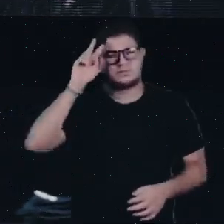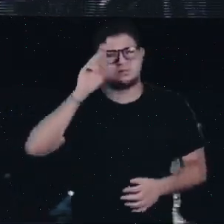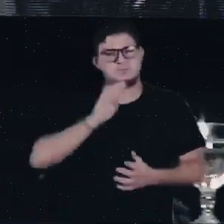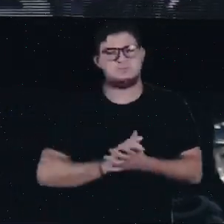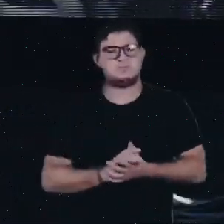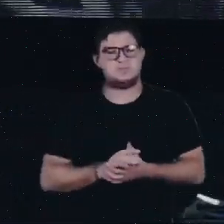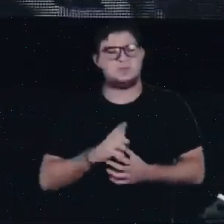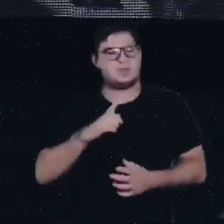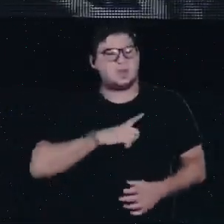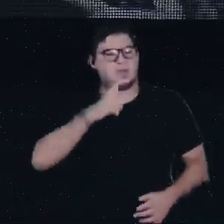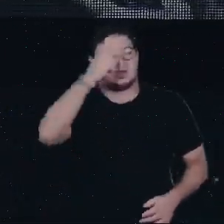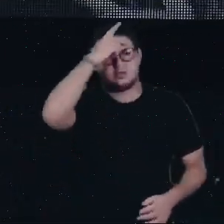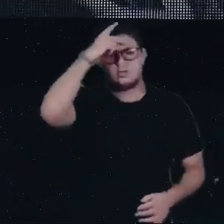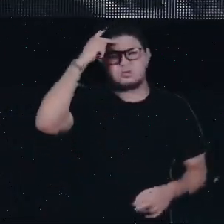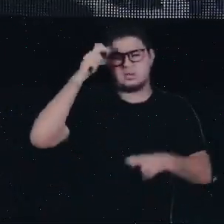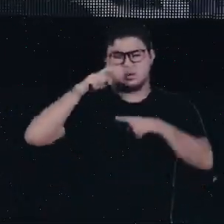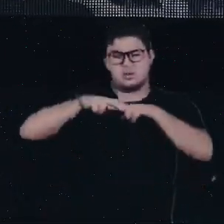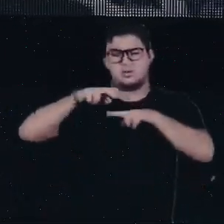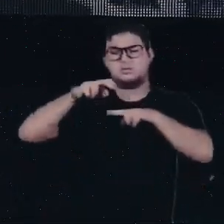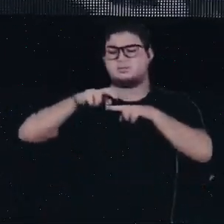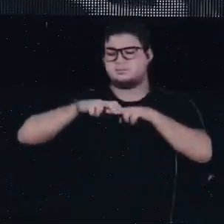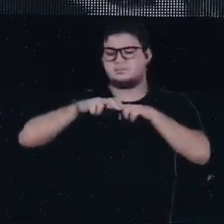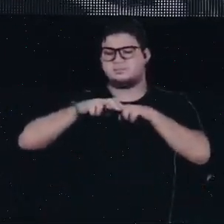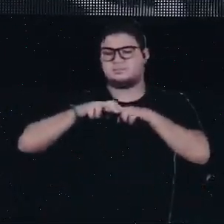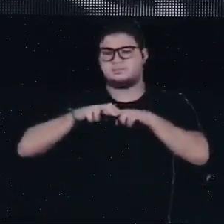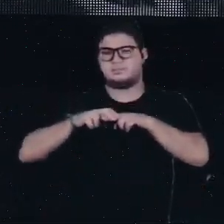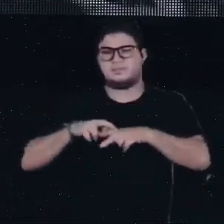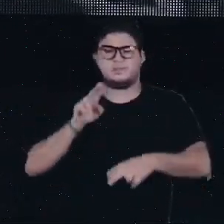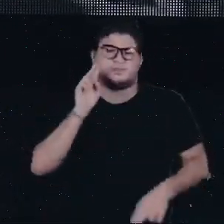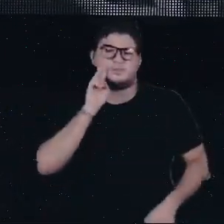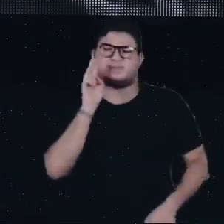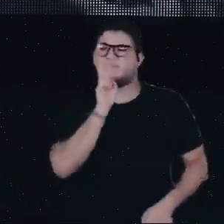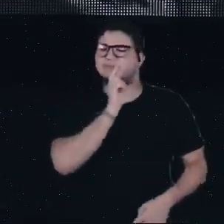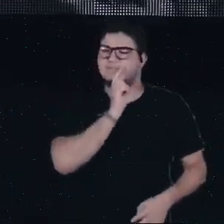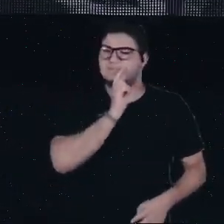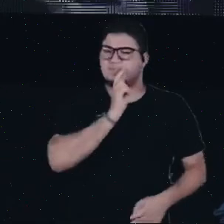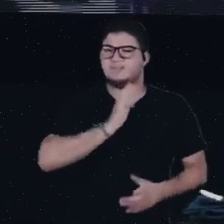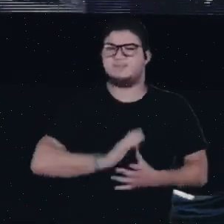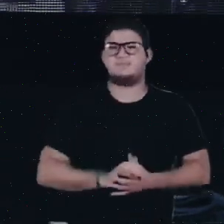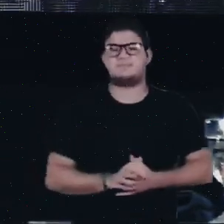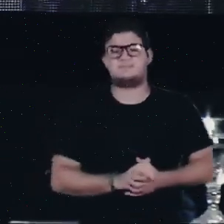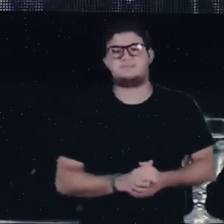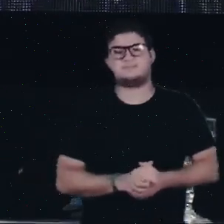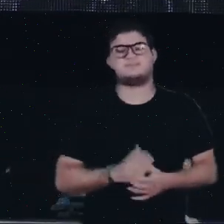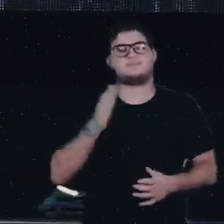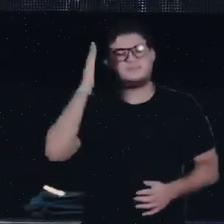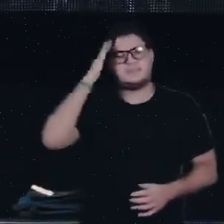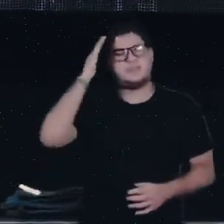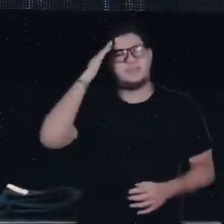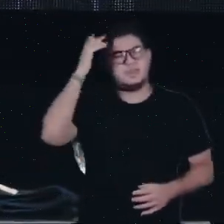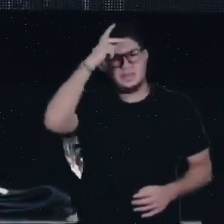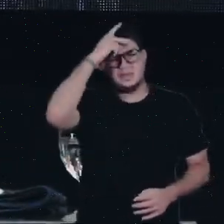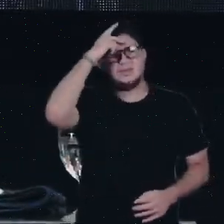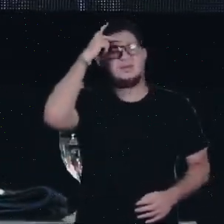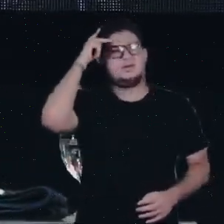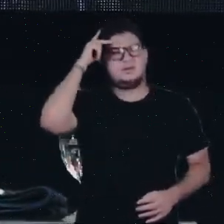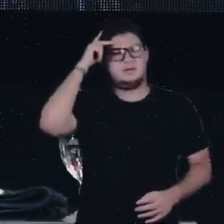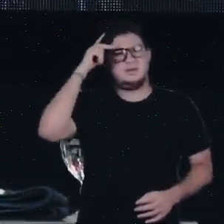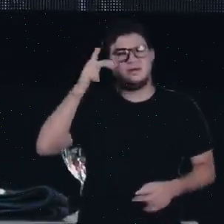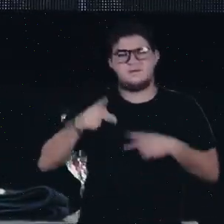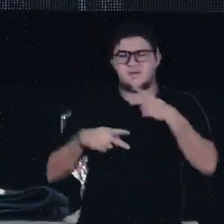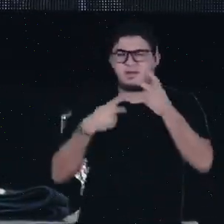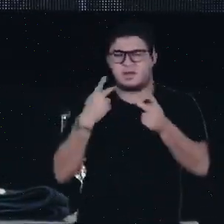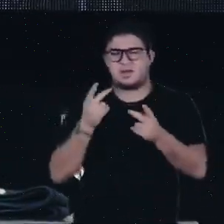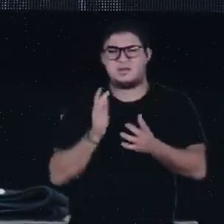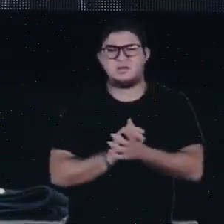tinha uma pessoa sentada num restaurante. E eu sabia que essa pessoa falava mal